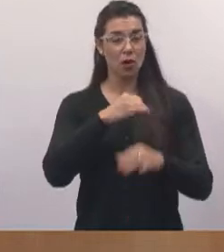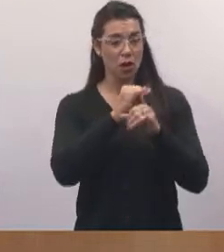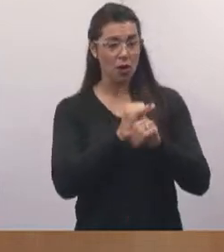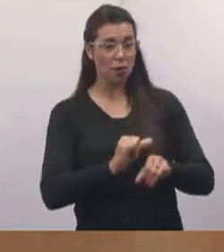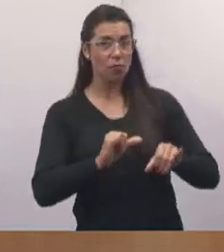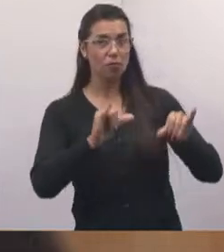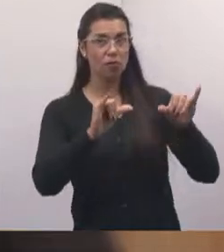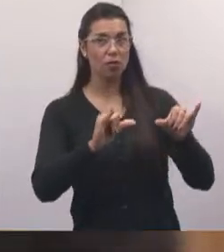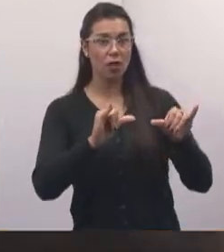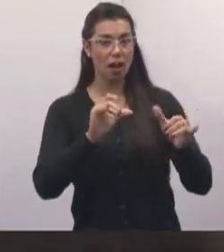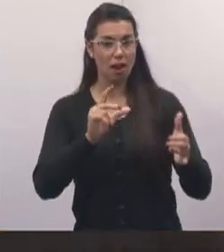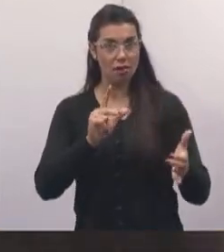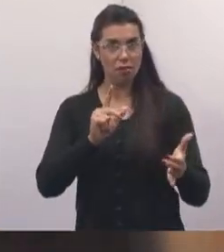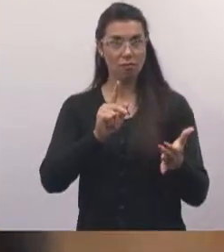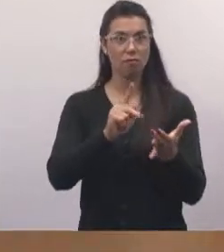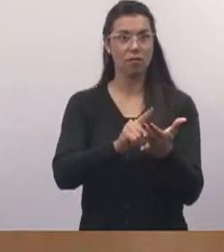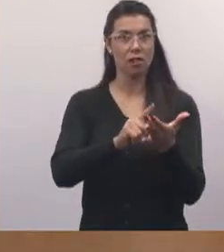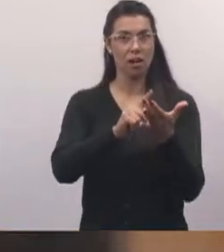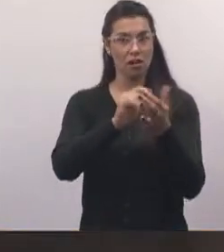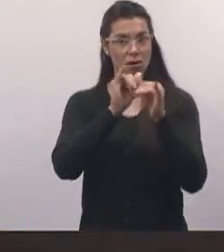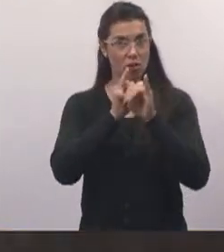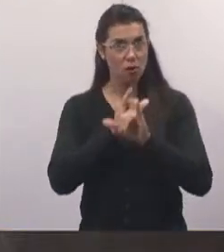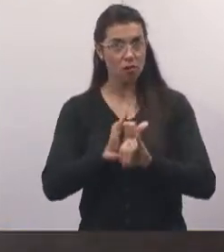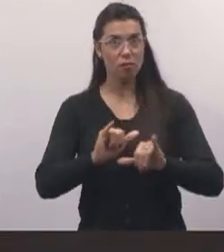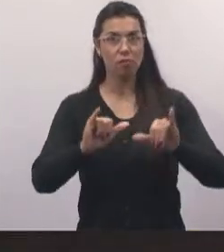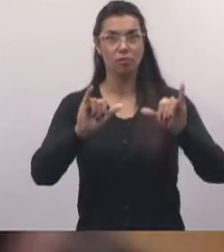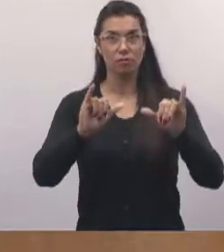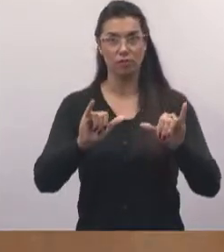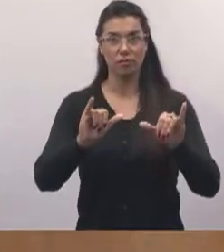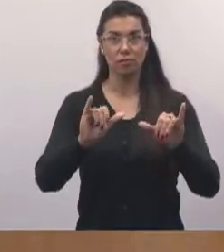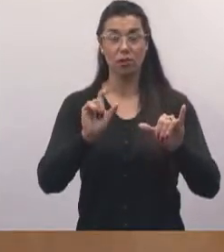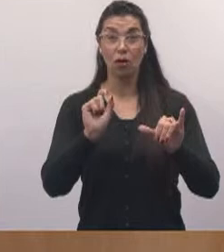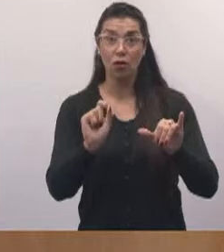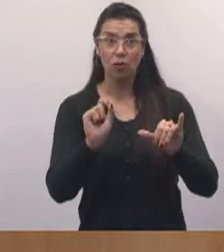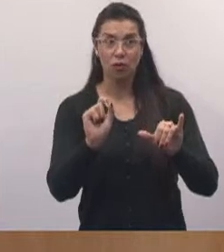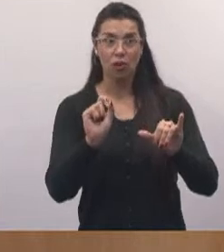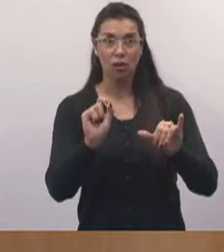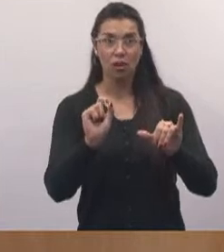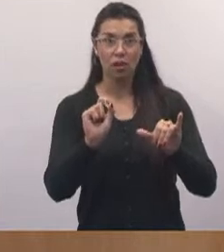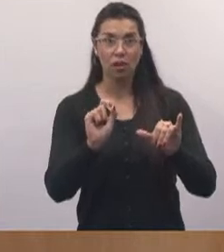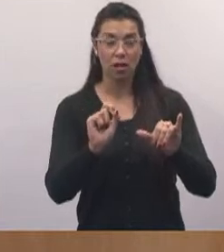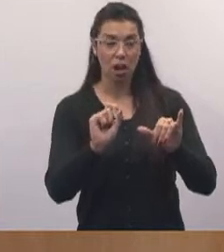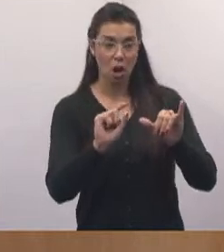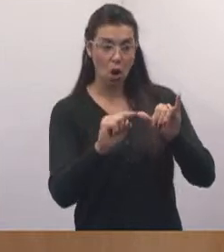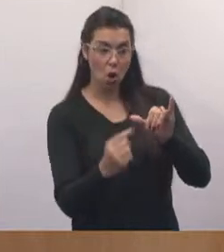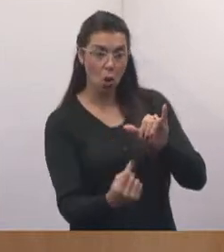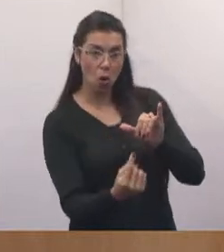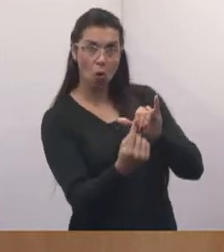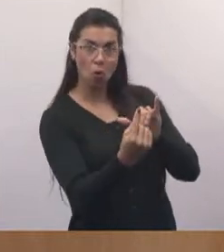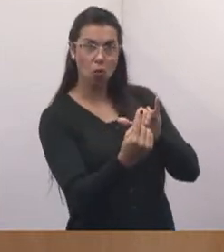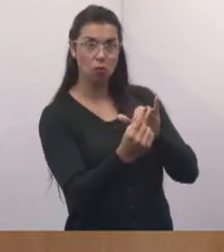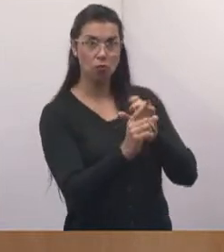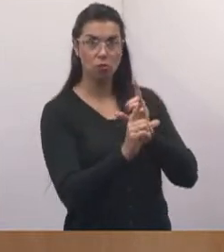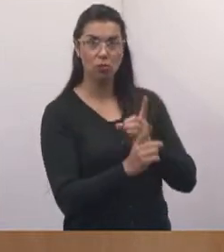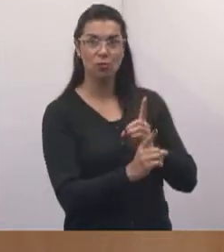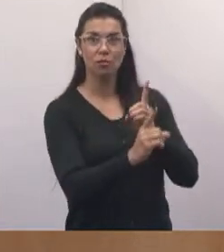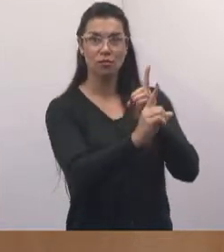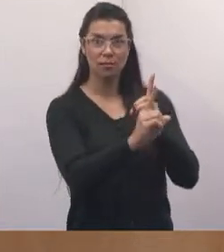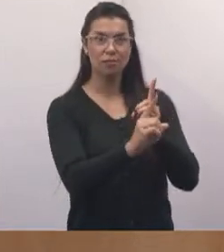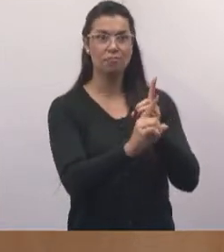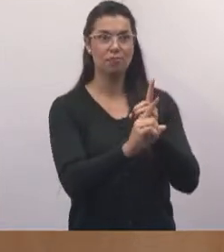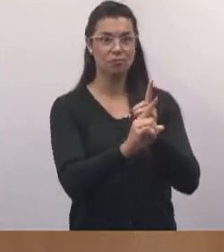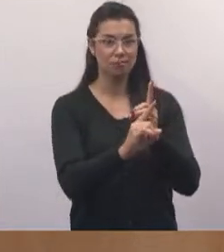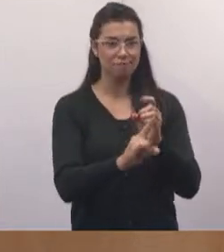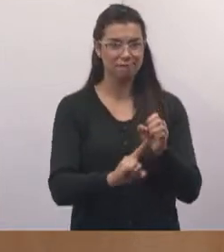em verdade vos o digo, um de vós me entregará.